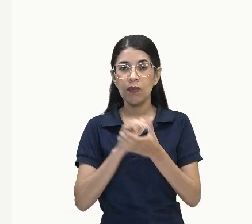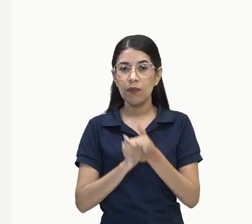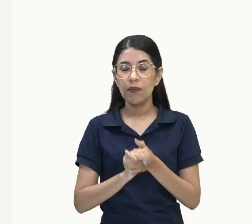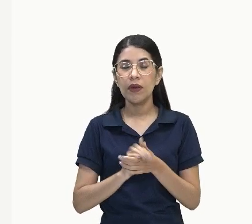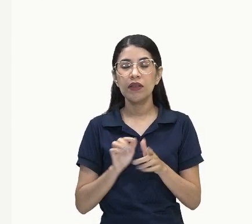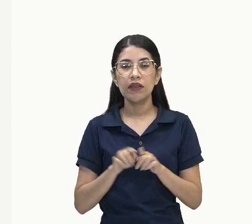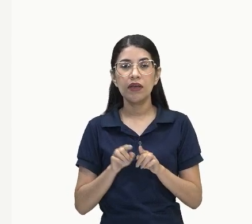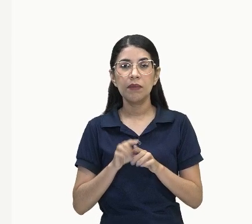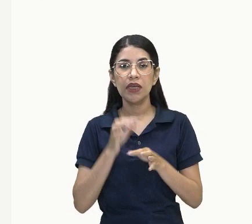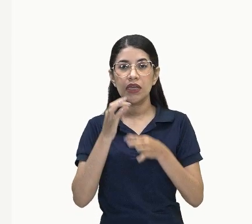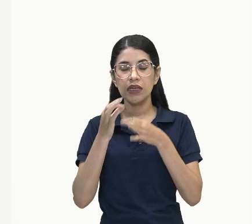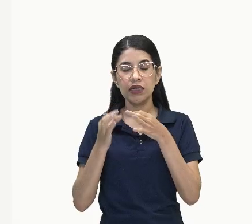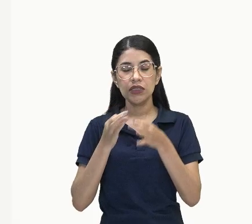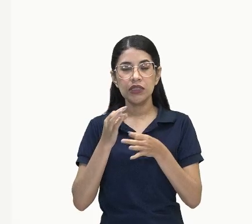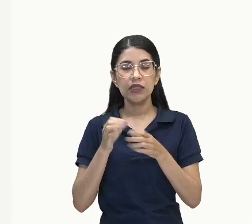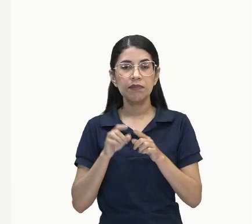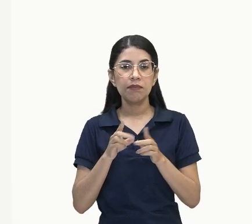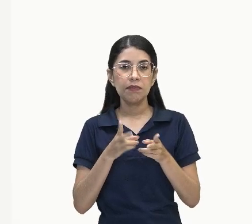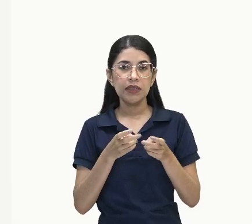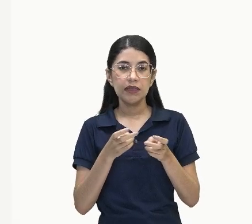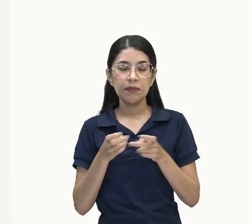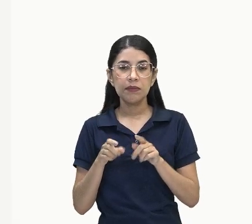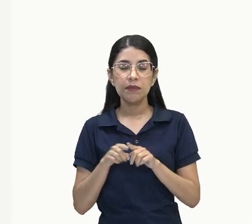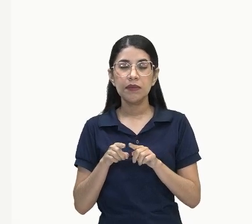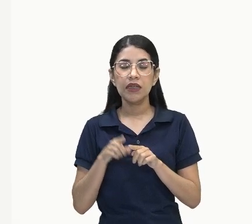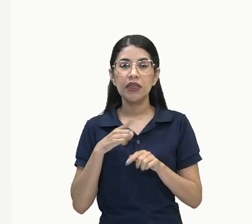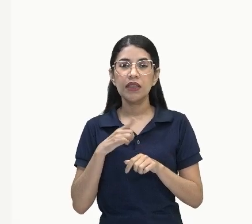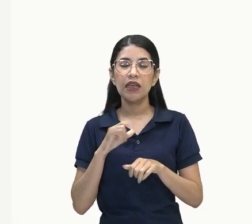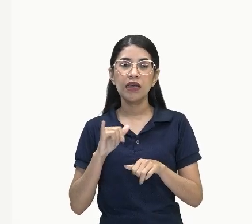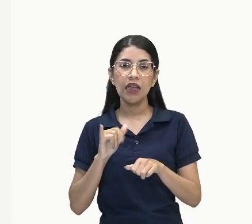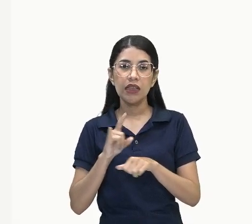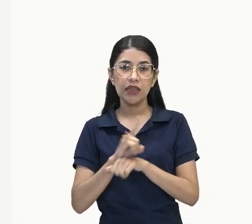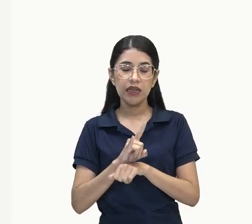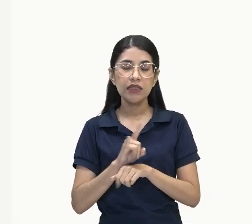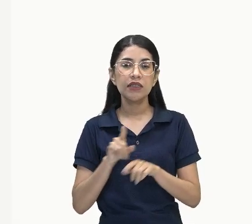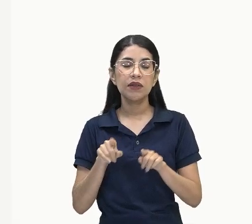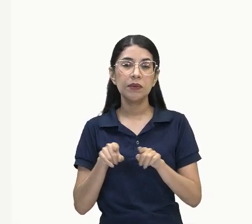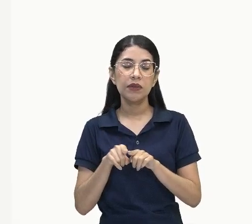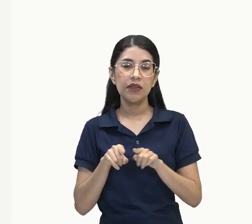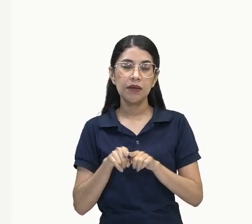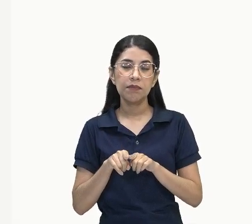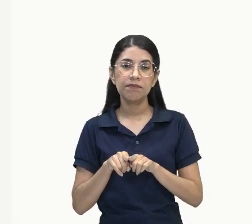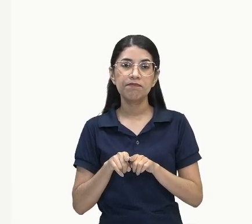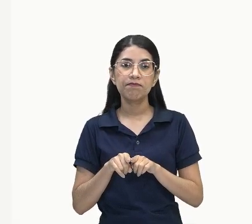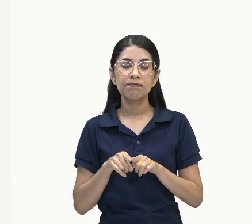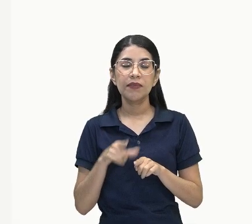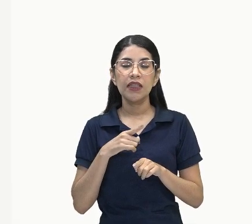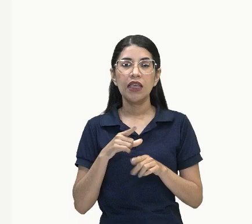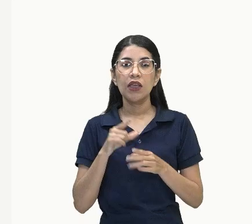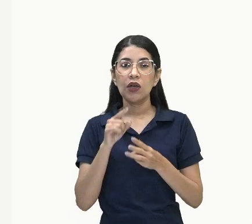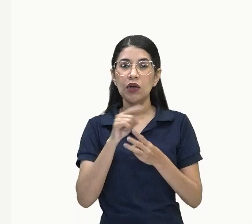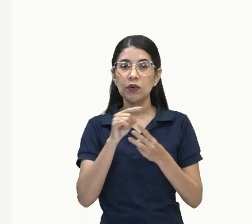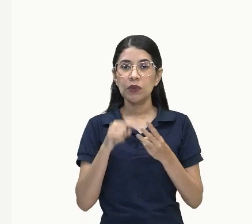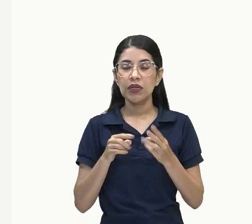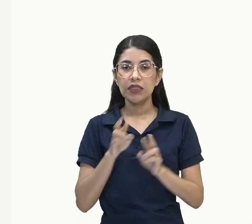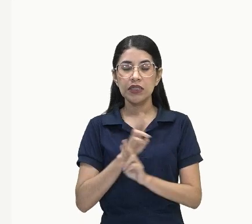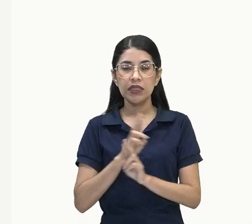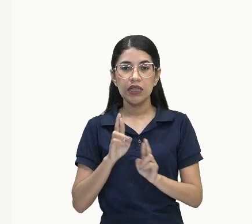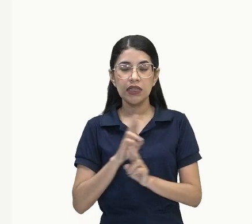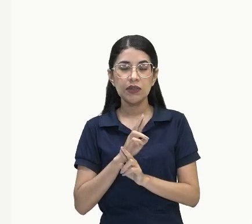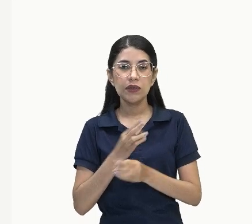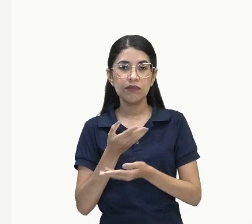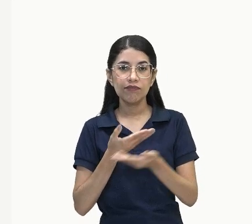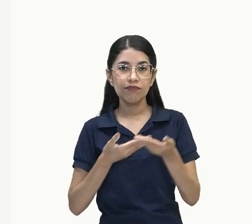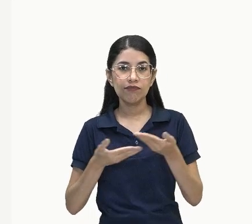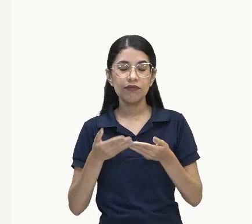então, mas você percebe que há as traições, né, há ali o triângulo amoroso, então ele faz uma